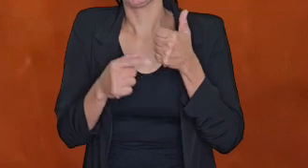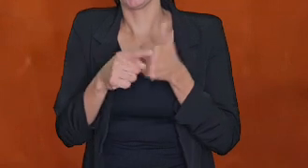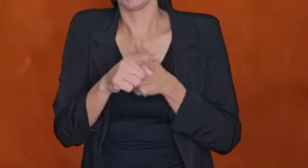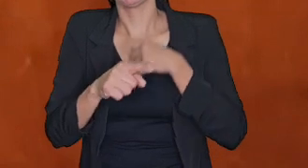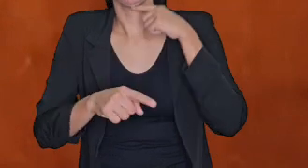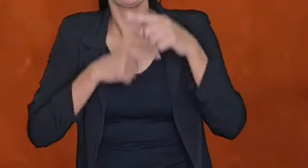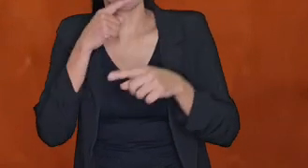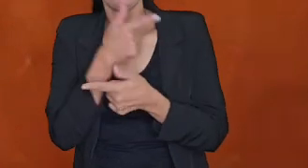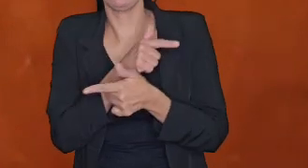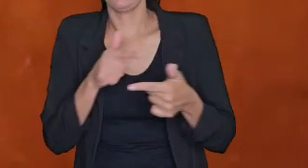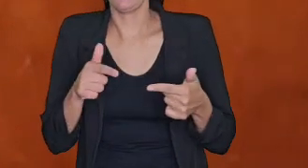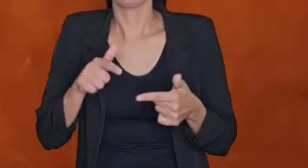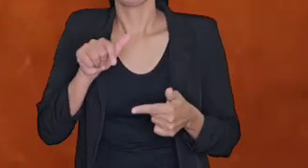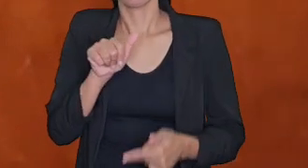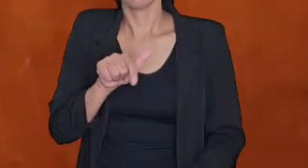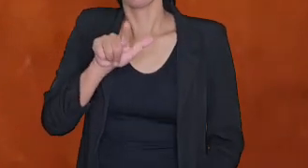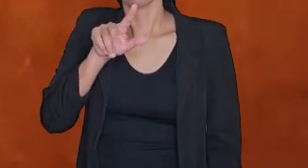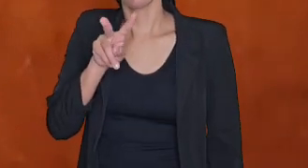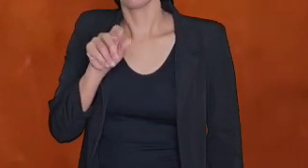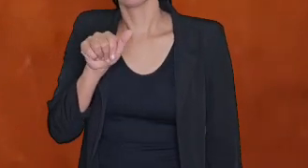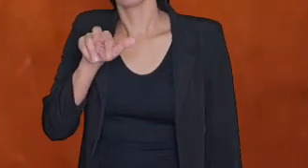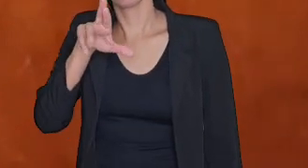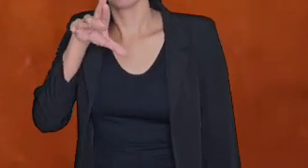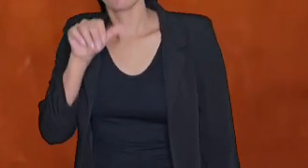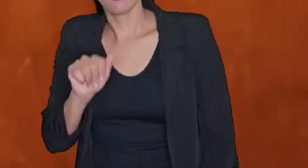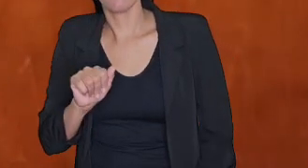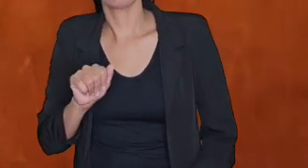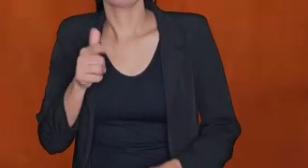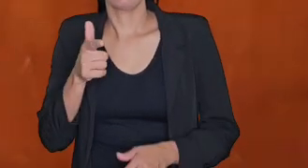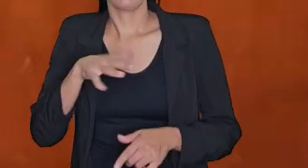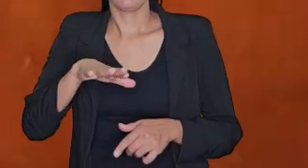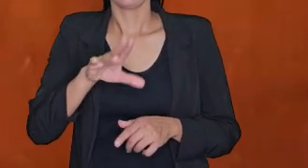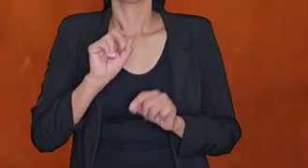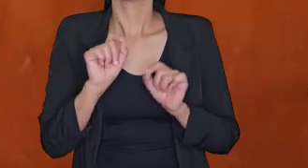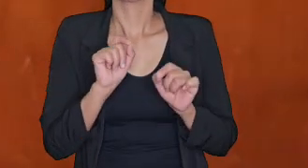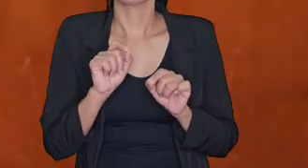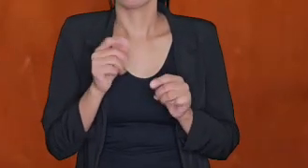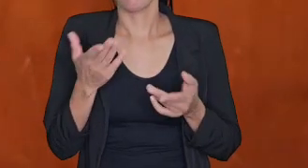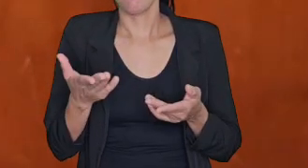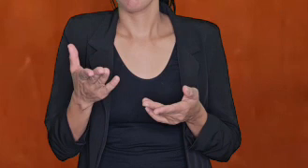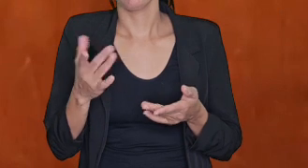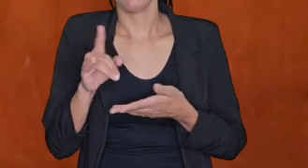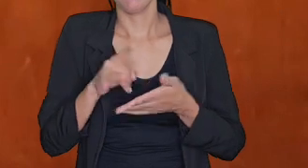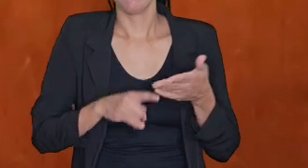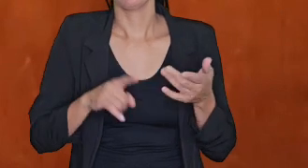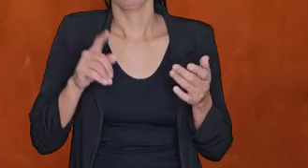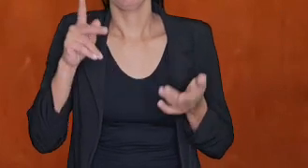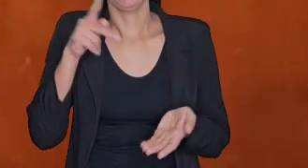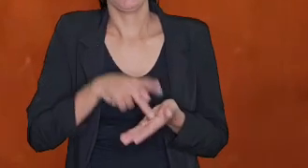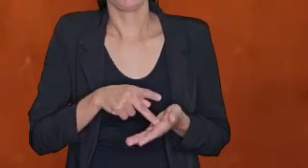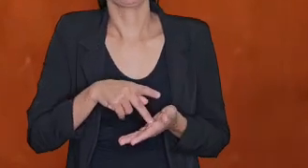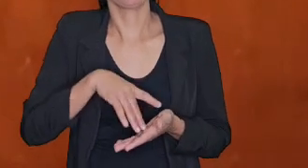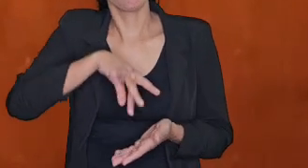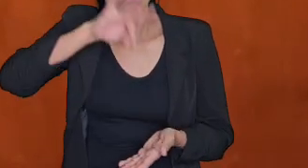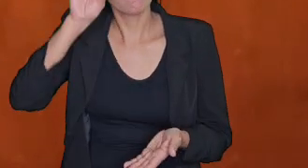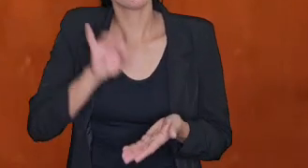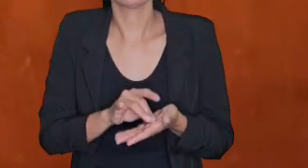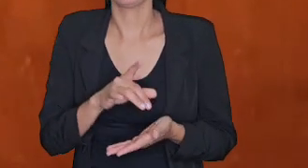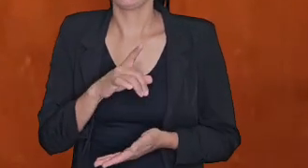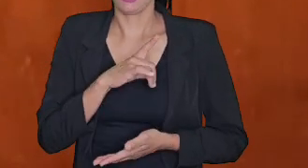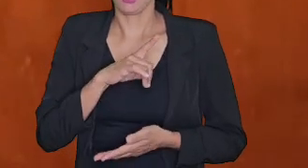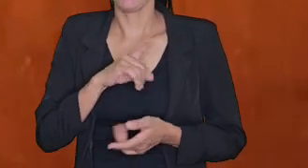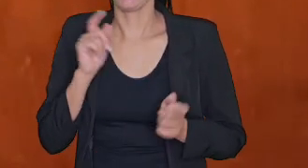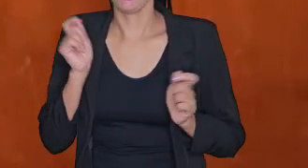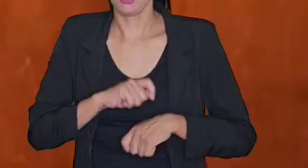os herdeiros ou sucessores aí, não me resta dúvida nenhuma que esse alvará extrajudicial, vamos chamar de alvará, esse